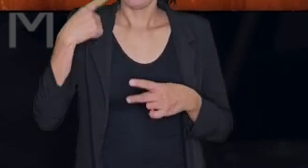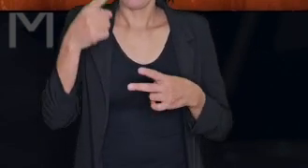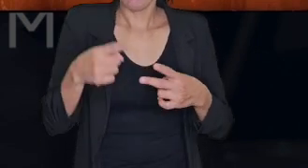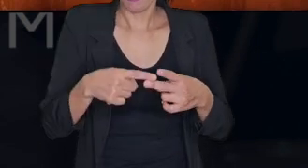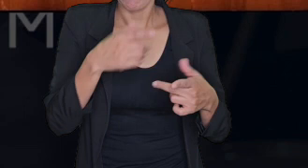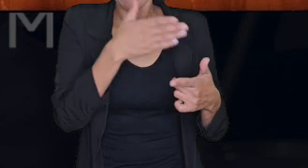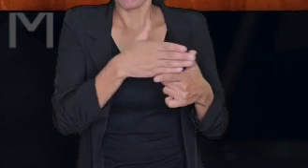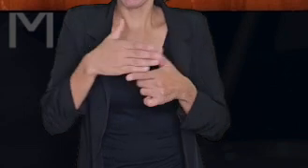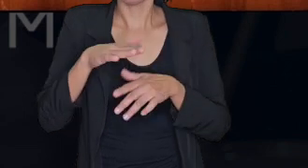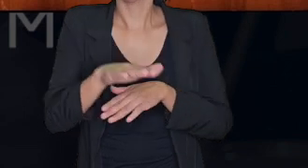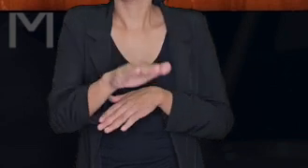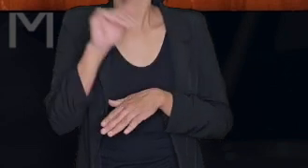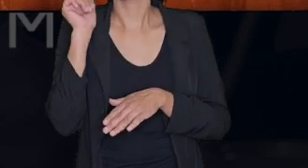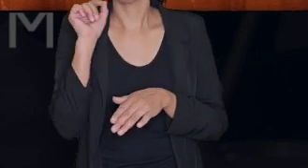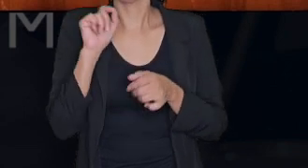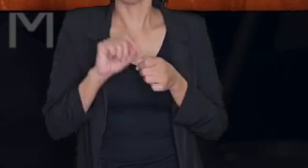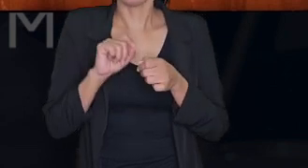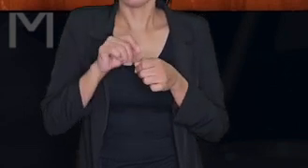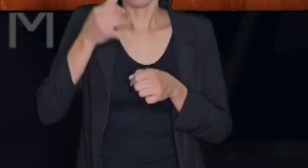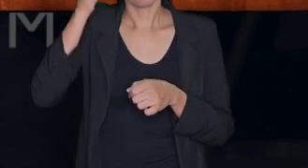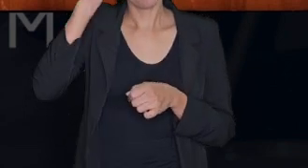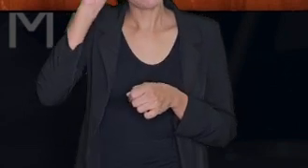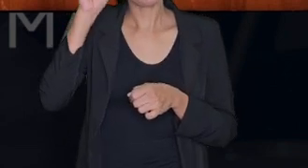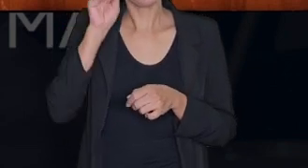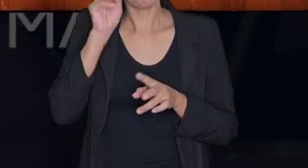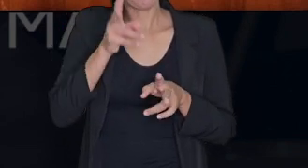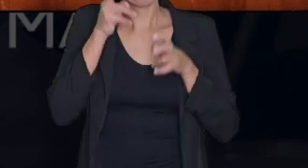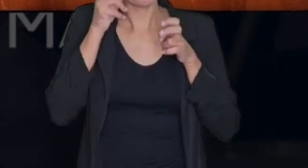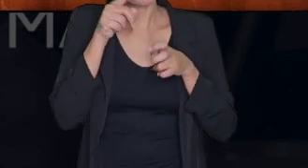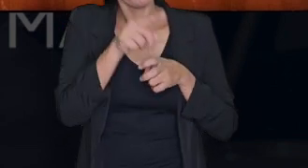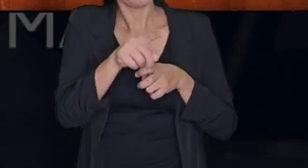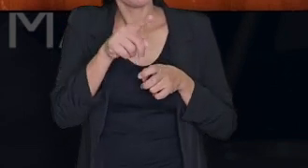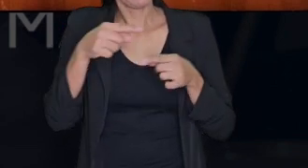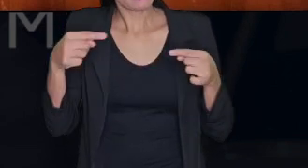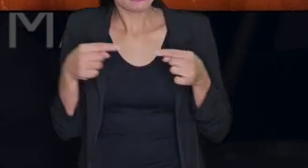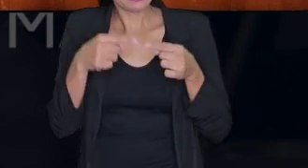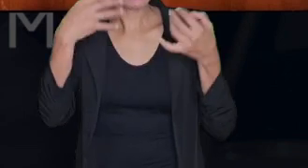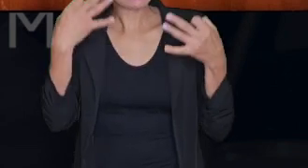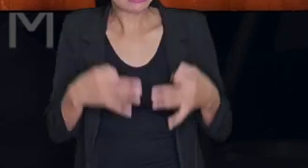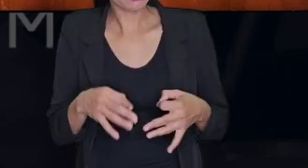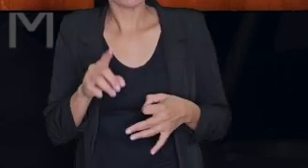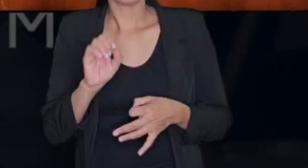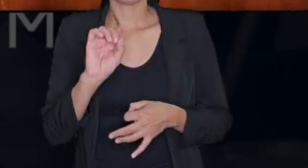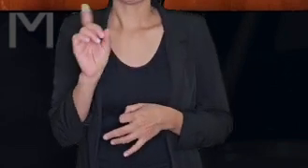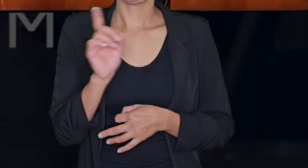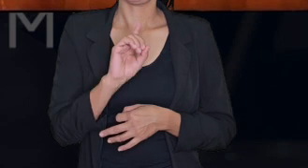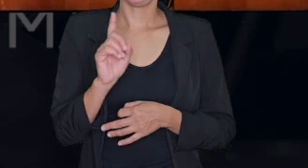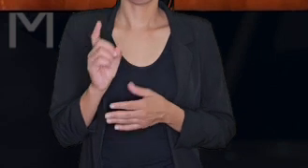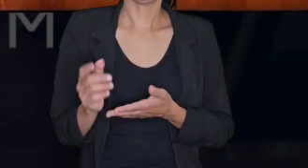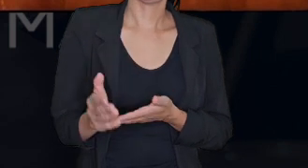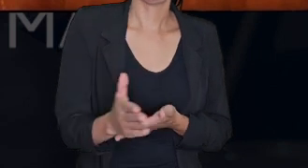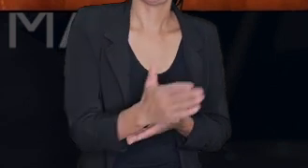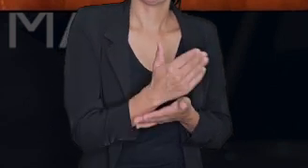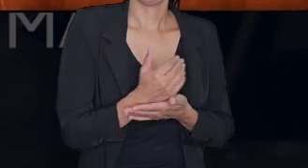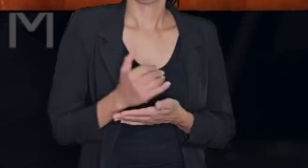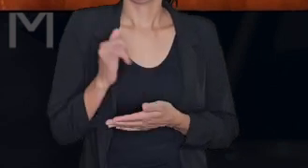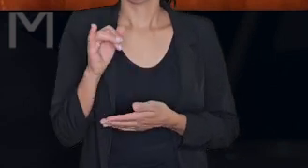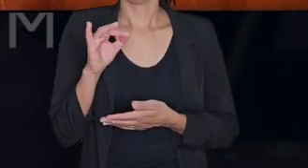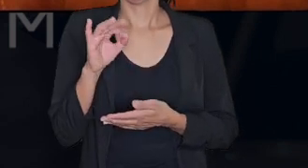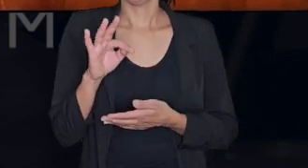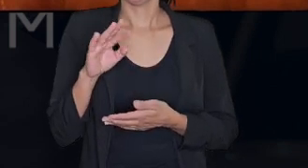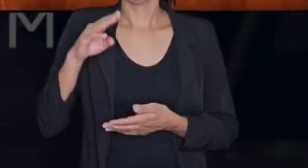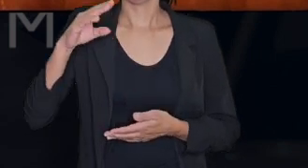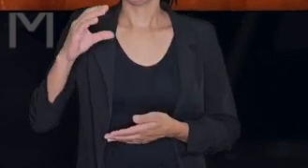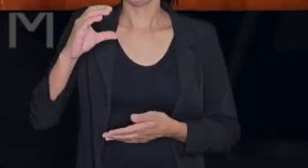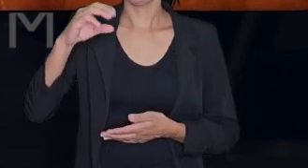TCMD. E mesmo porque, depois de expedir formal de partilha, ele vai intimar a Fazenda Pública para verificar conformidade